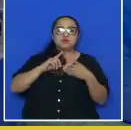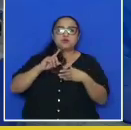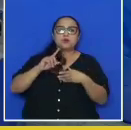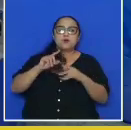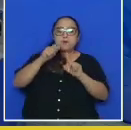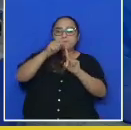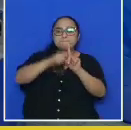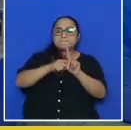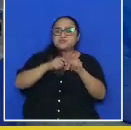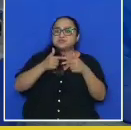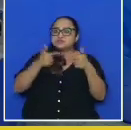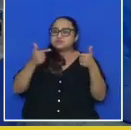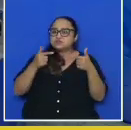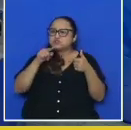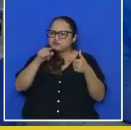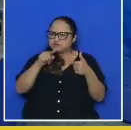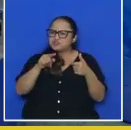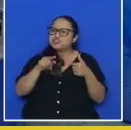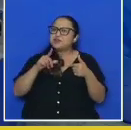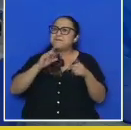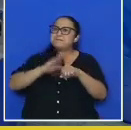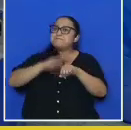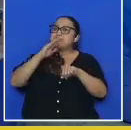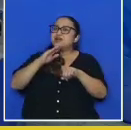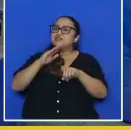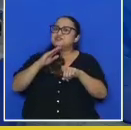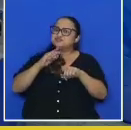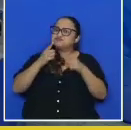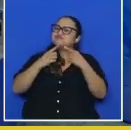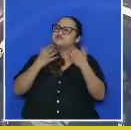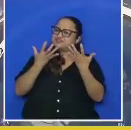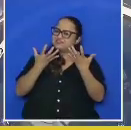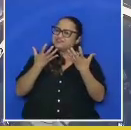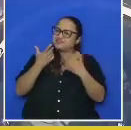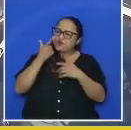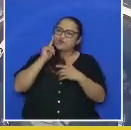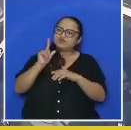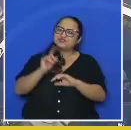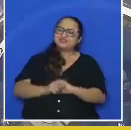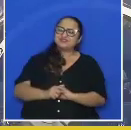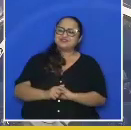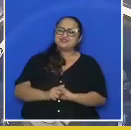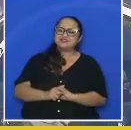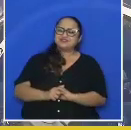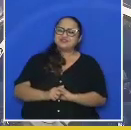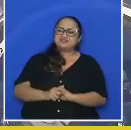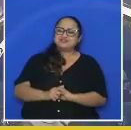da sorte. Você tem mais uma chance de ganhar no dia de sorte. Vamos lá, bolas posicionadas.